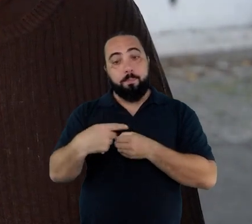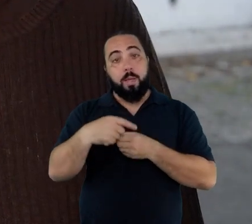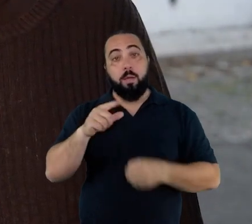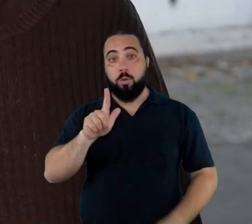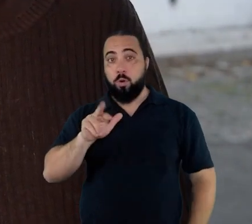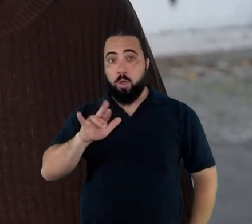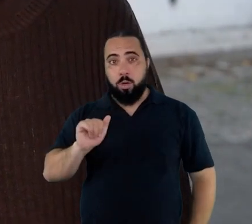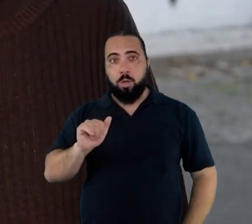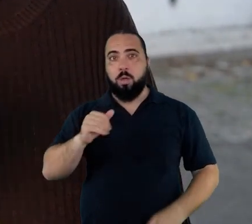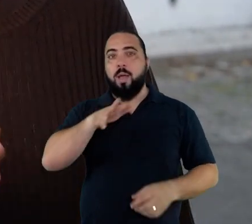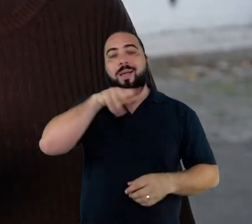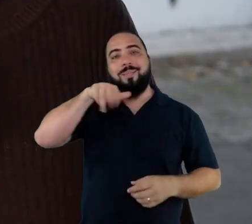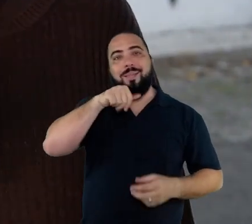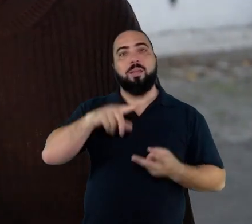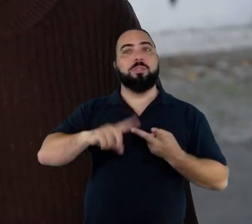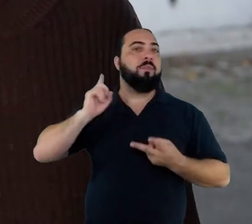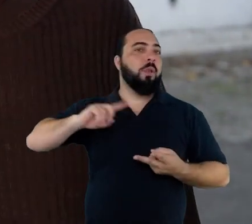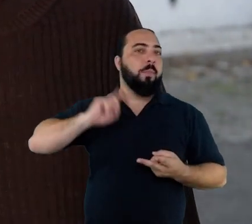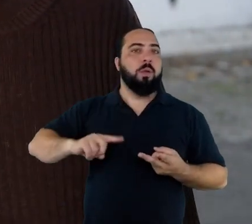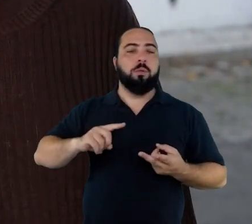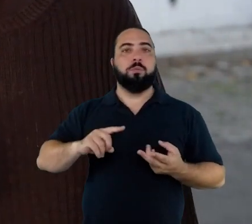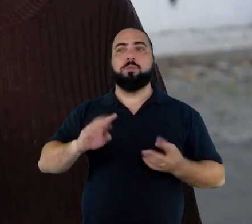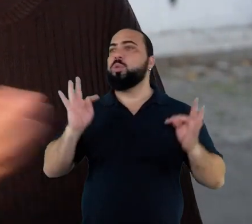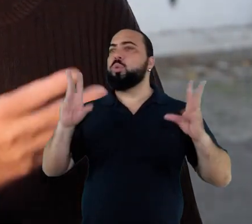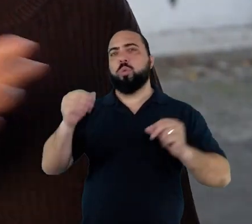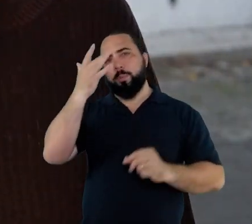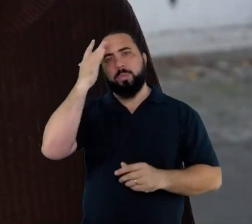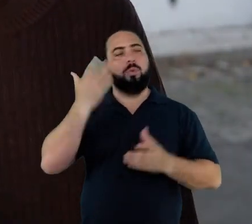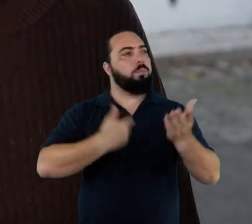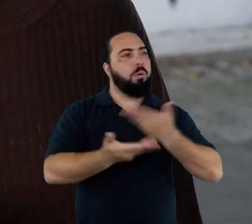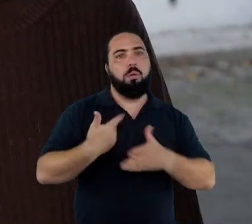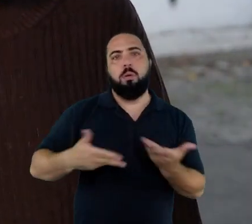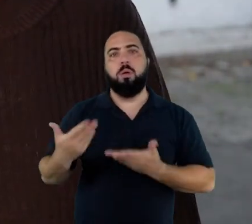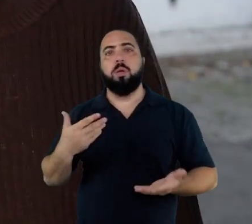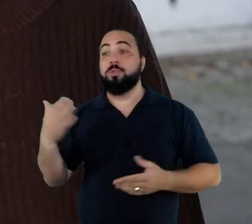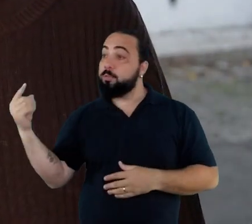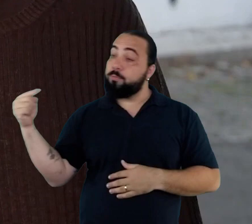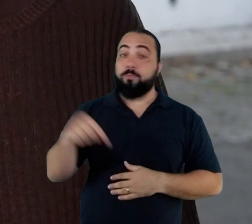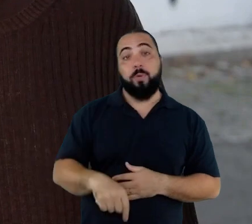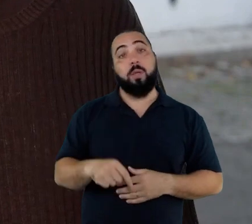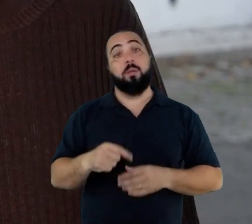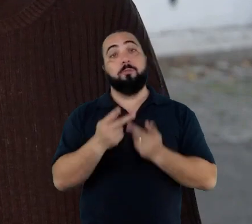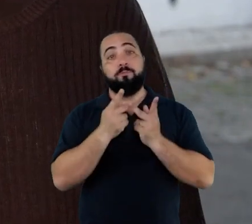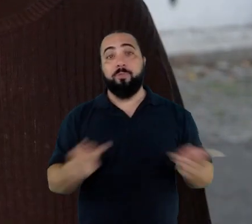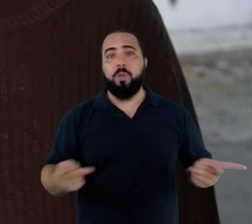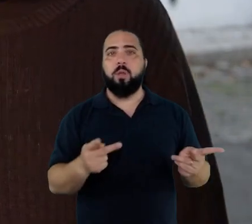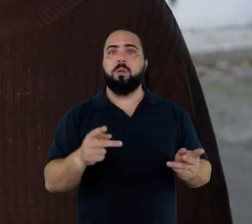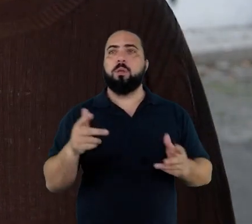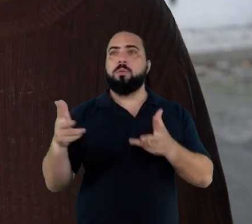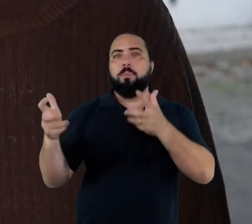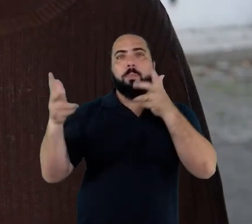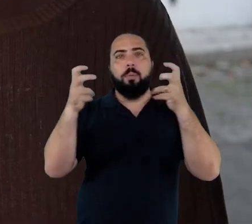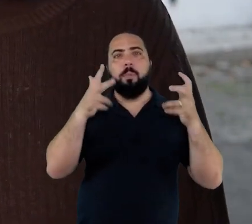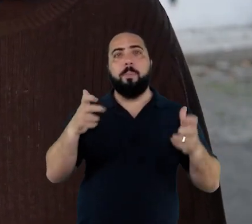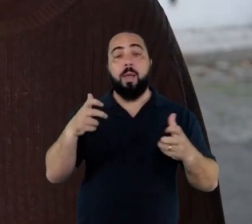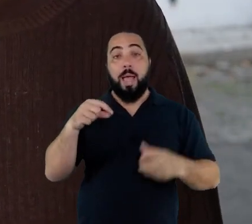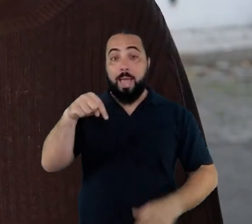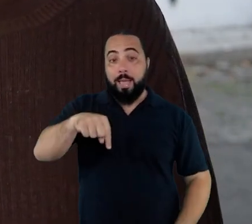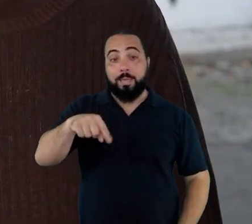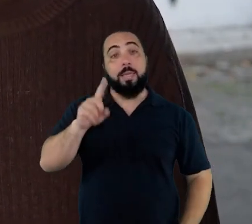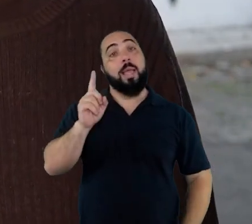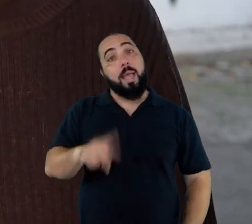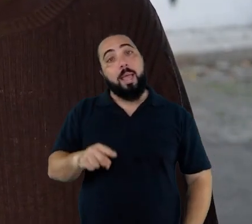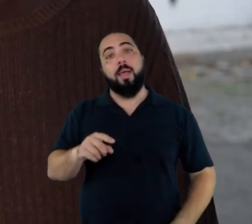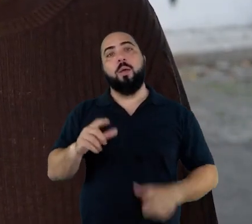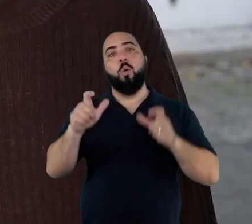bairro da Glória, Catete, Flamengo, todas as pessoas que convivem aqui, que vêm visitar a Igreja da Glória, perceberem que aqui